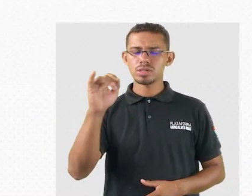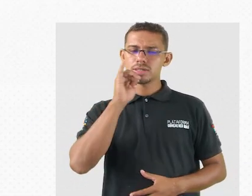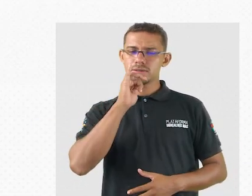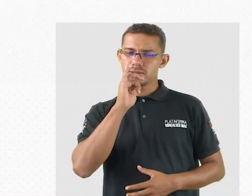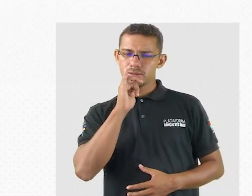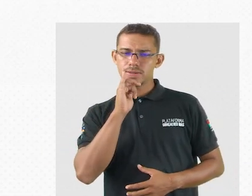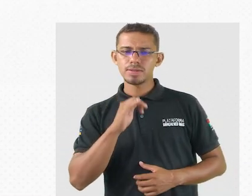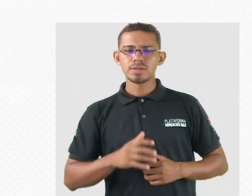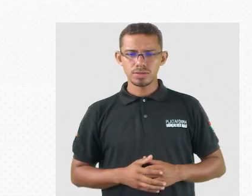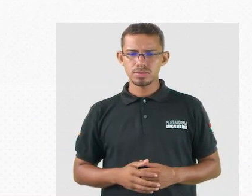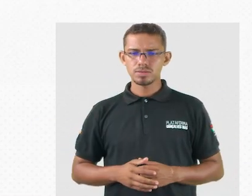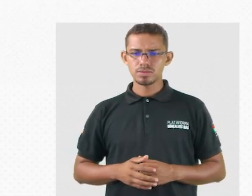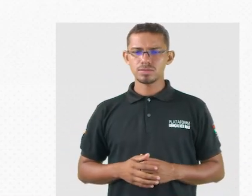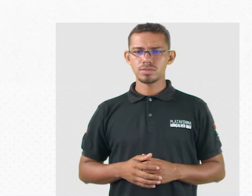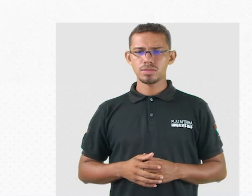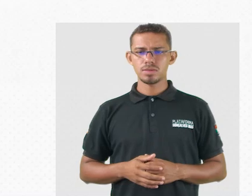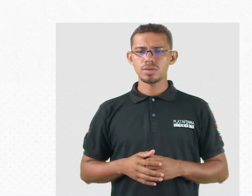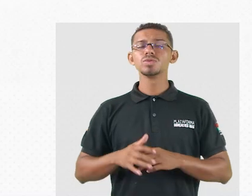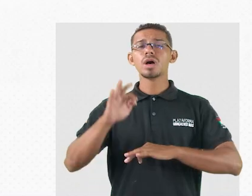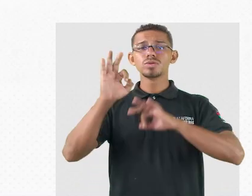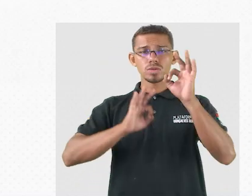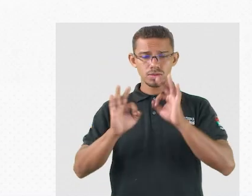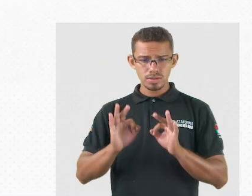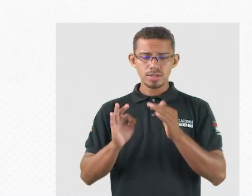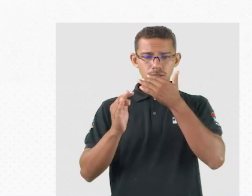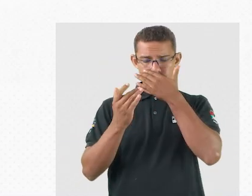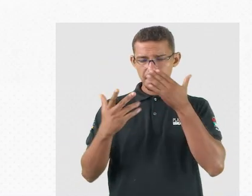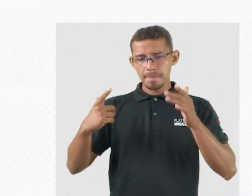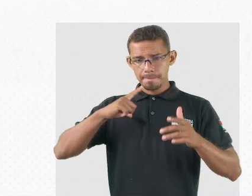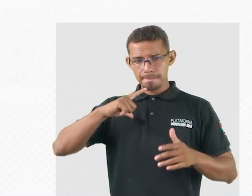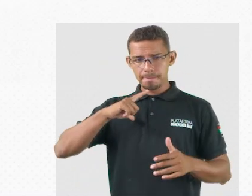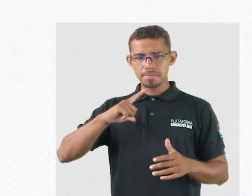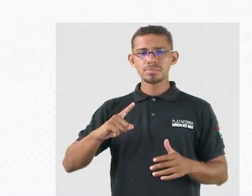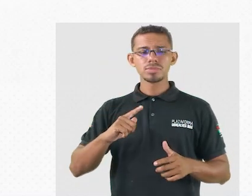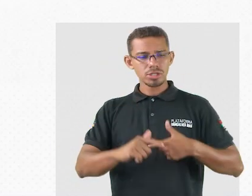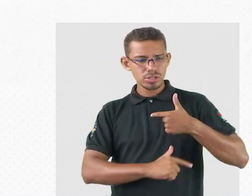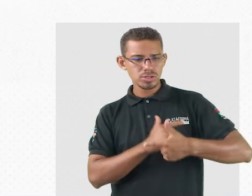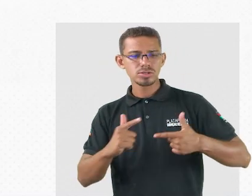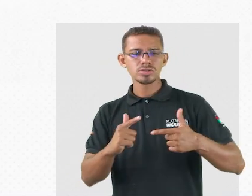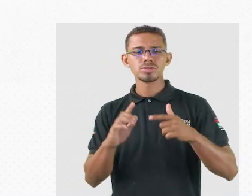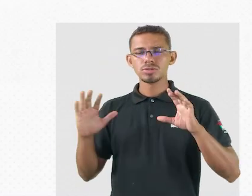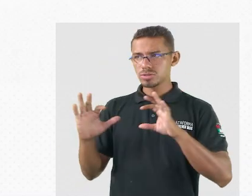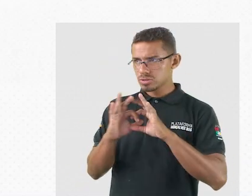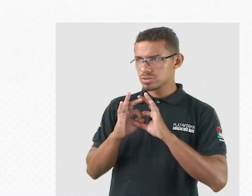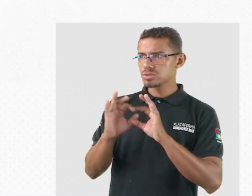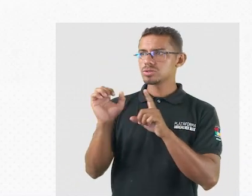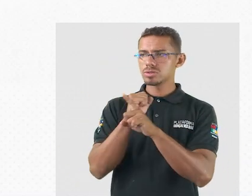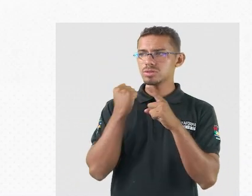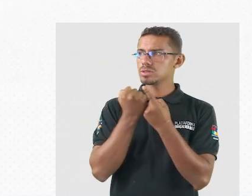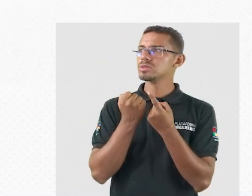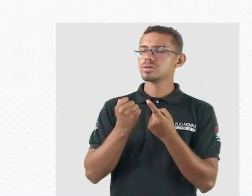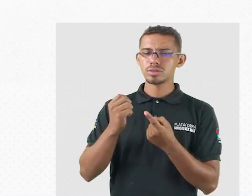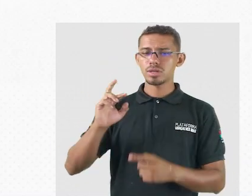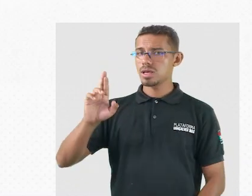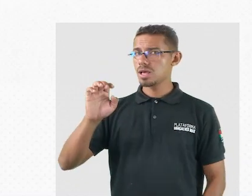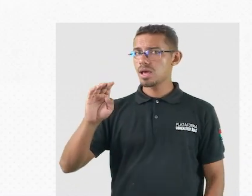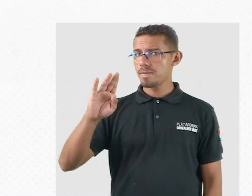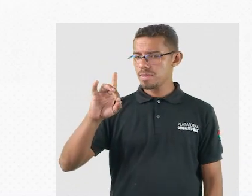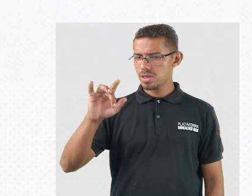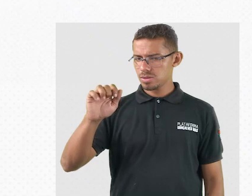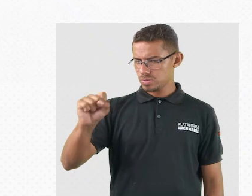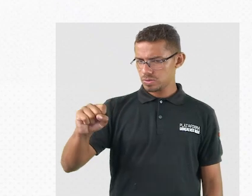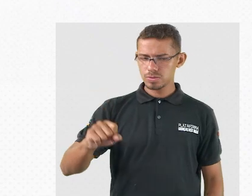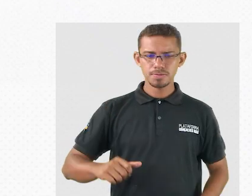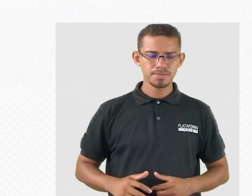composição dos sublevados, por sua organização e pelas reivindicações de cunho social dos rebeldes. Isso é muito importante,